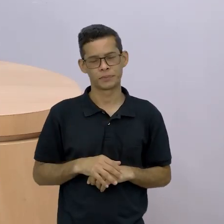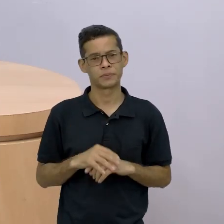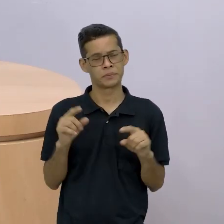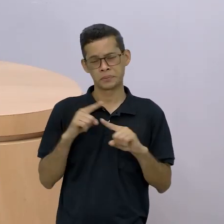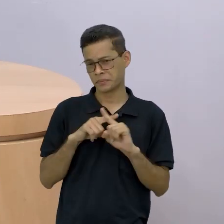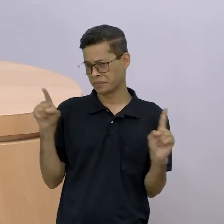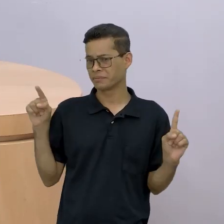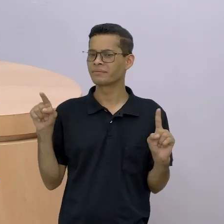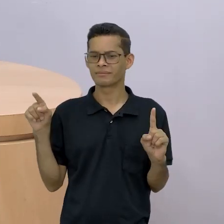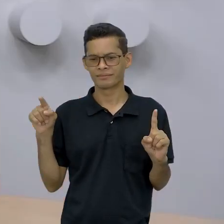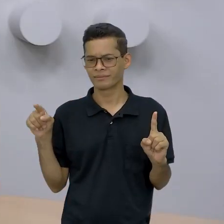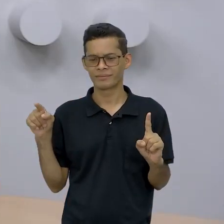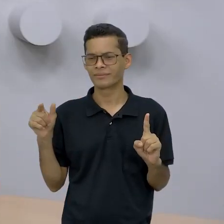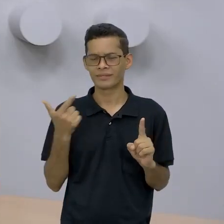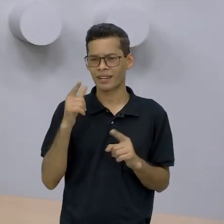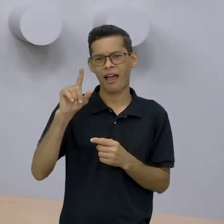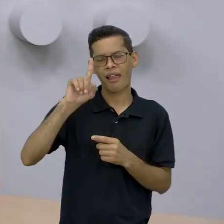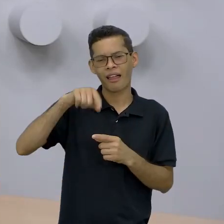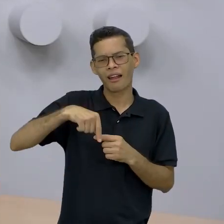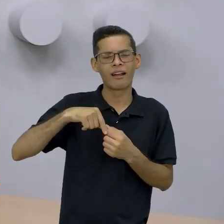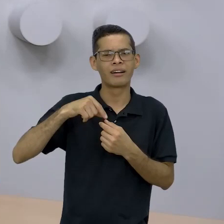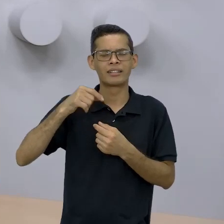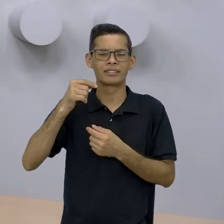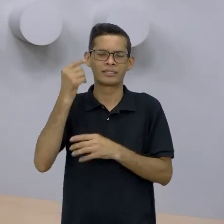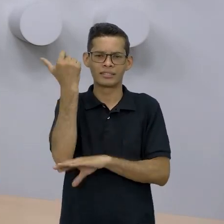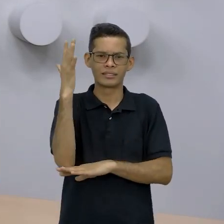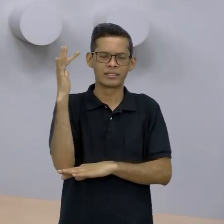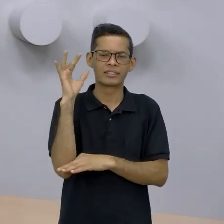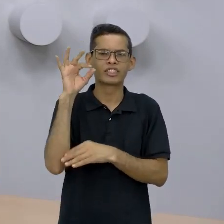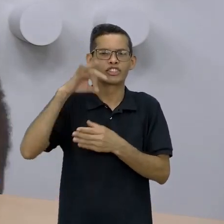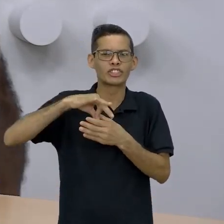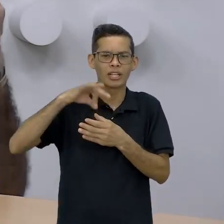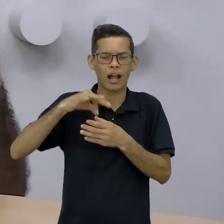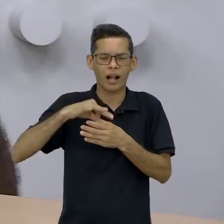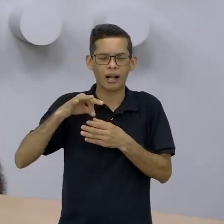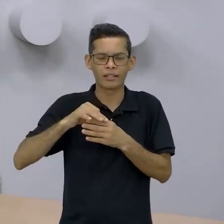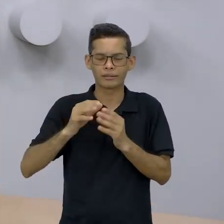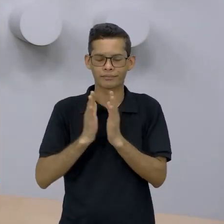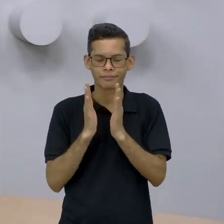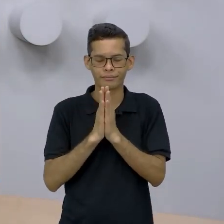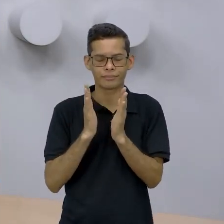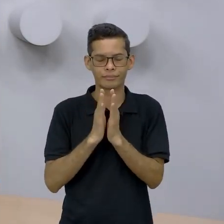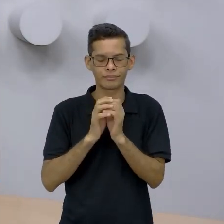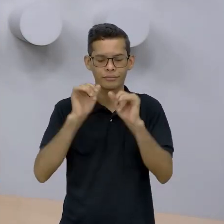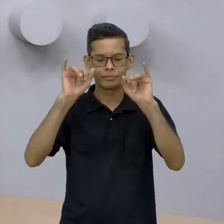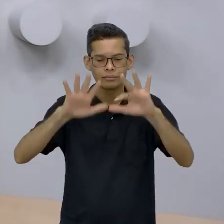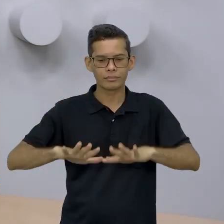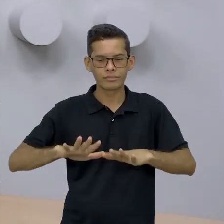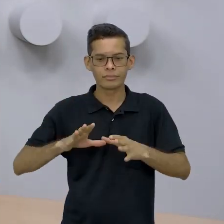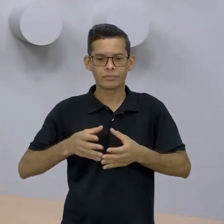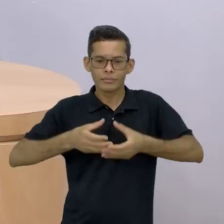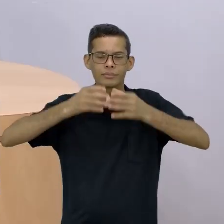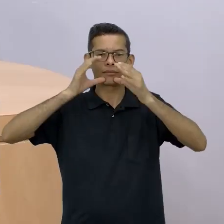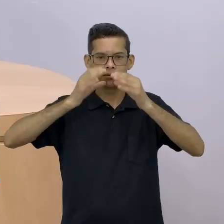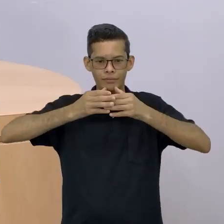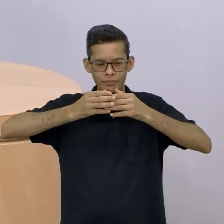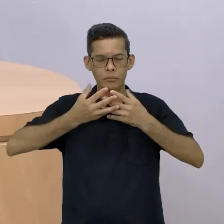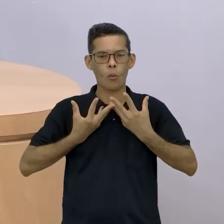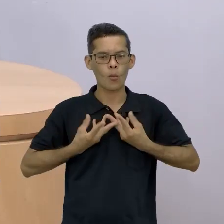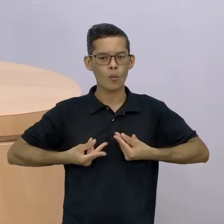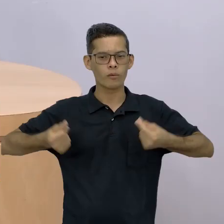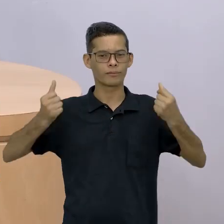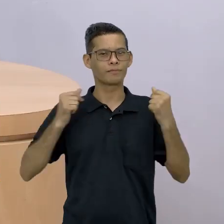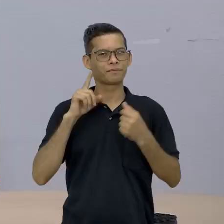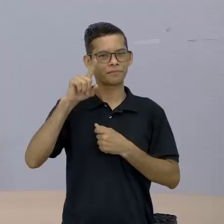que você fazia o chazinho e aquilo vinha com uma oração. É um combo, né? Exato. Era um combo. Era